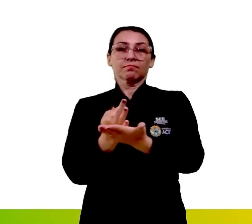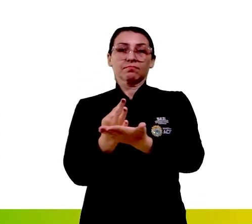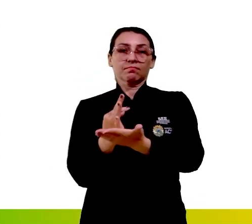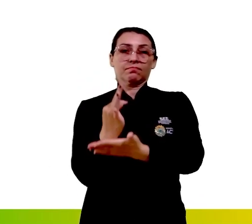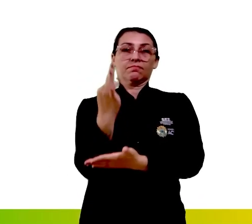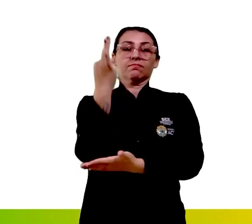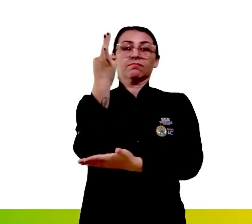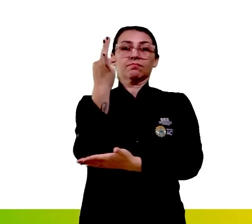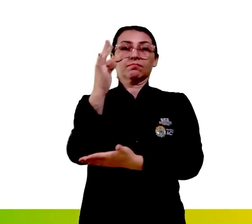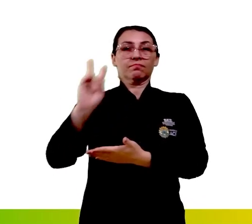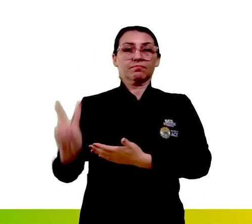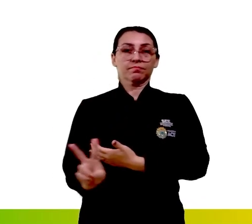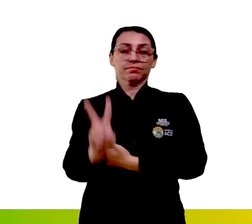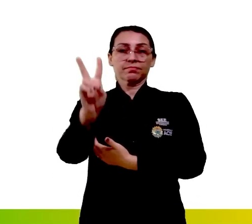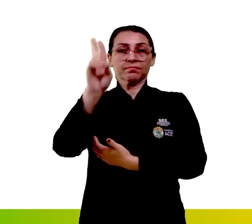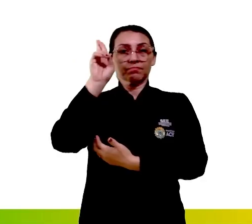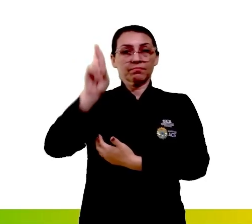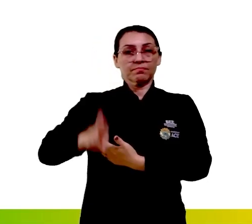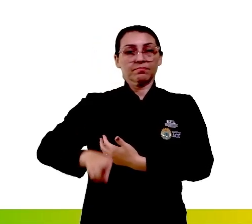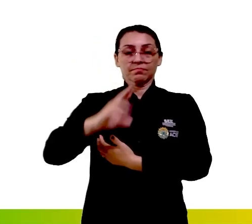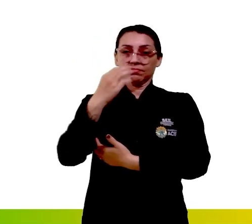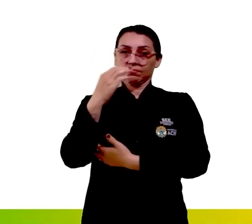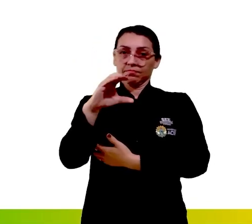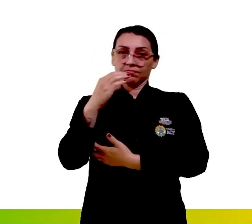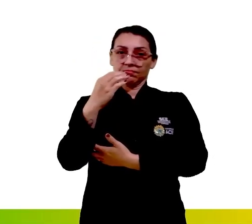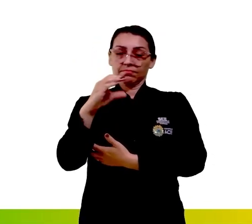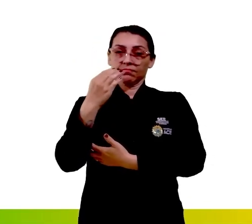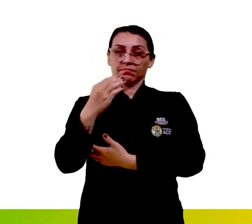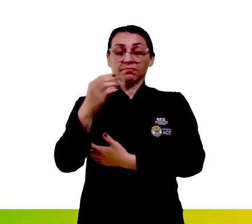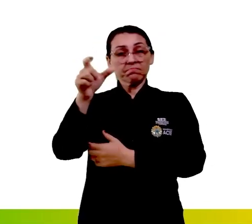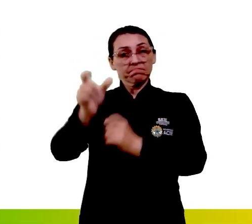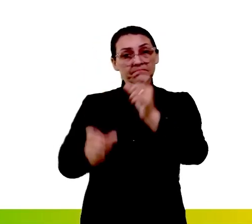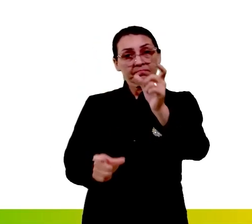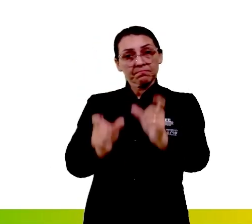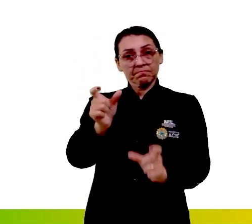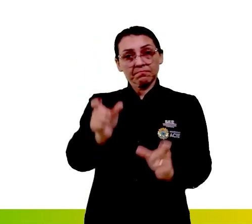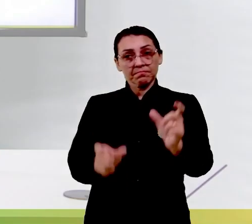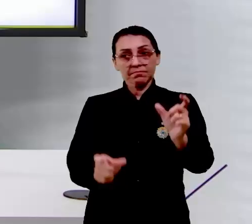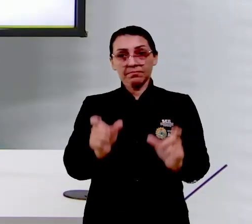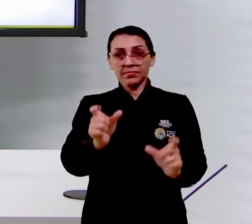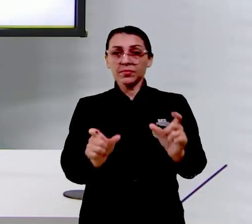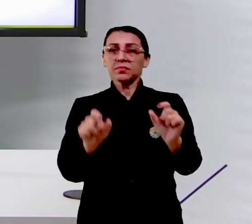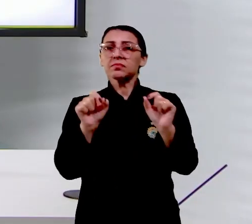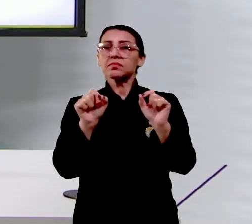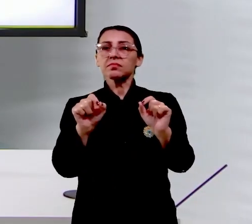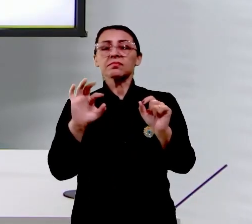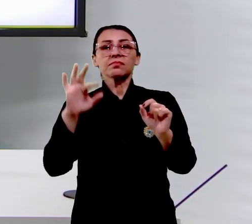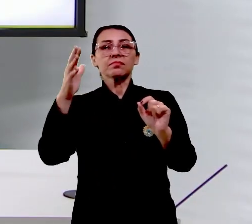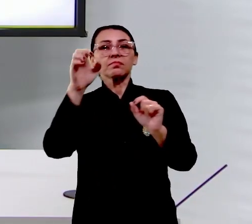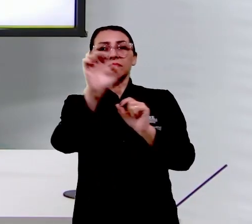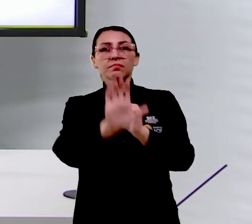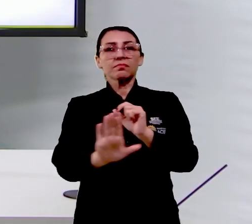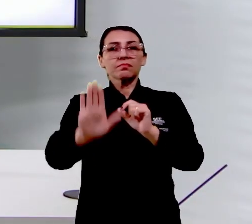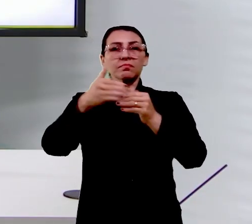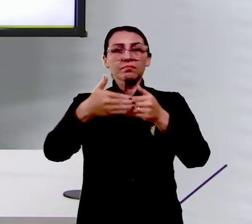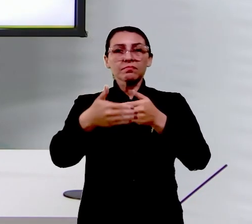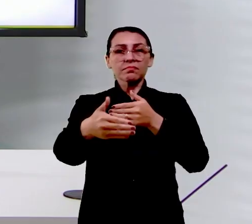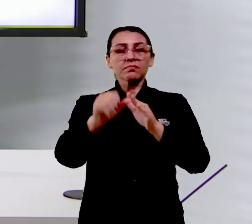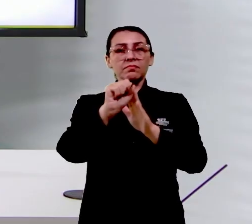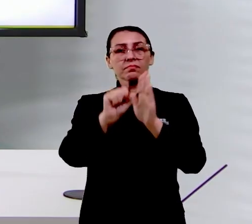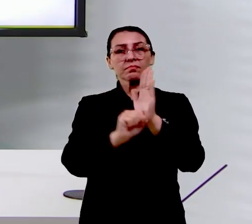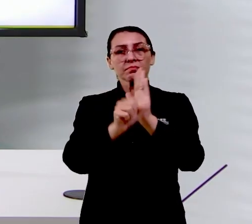uma valorização da razão, da ciência e do indivíduo. Então, o que vai acontecer na Europa partindo do